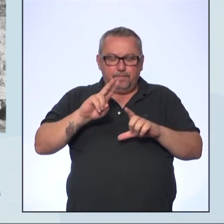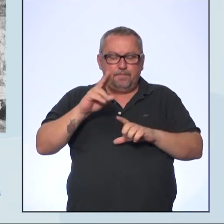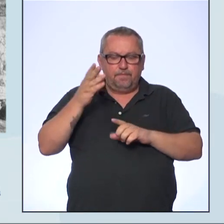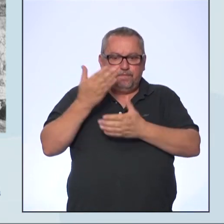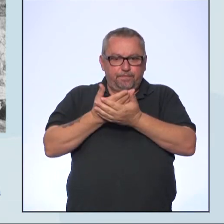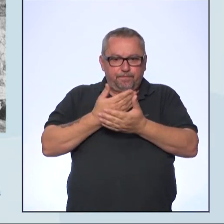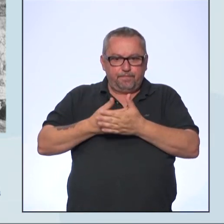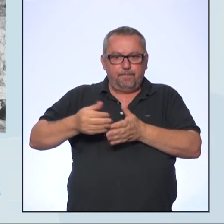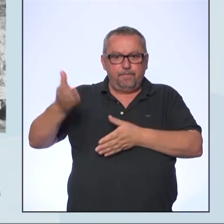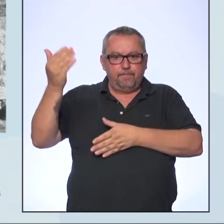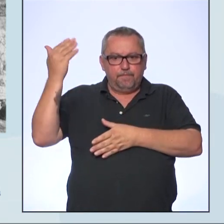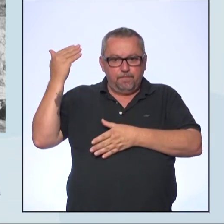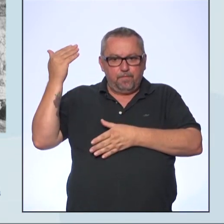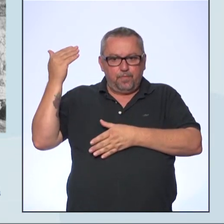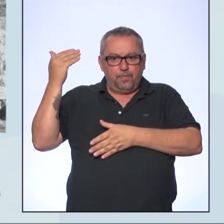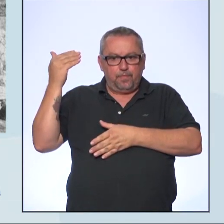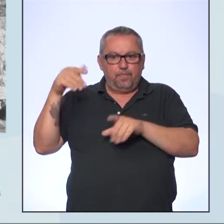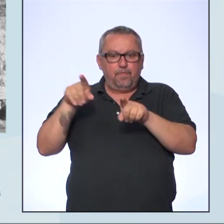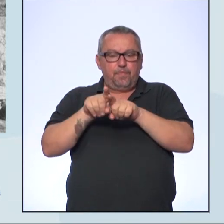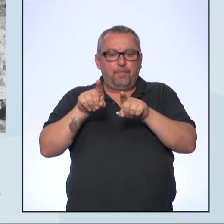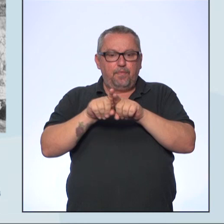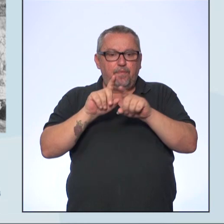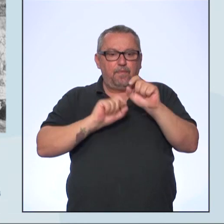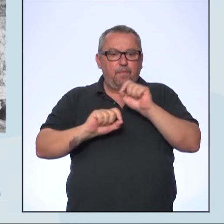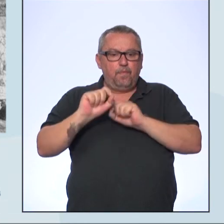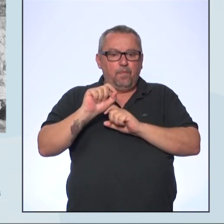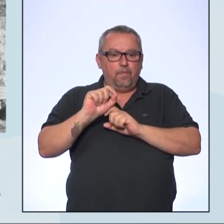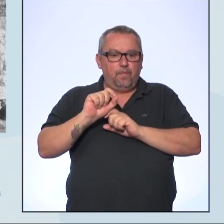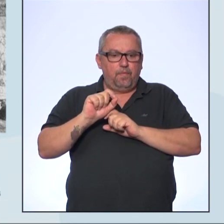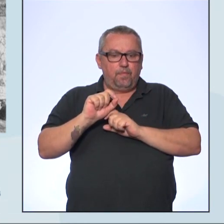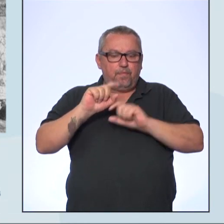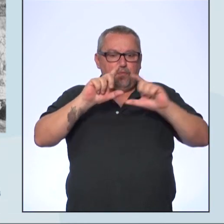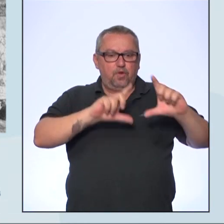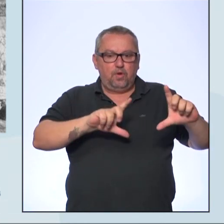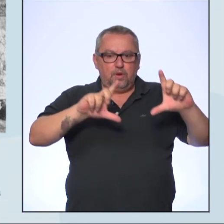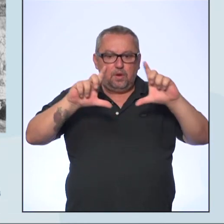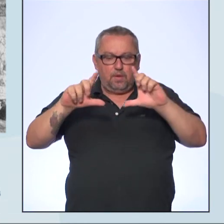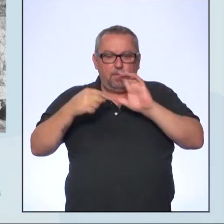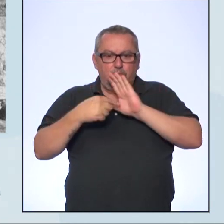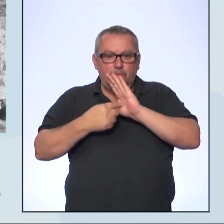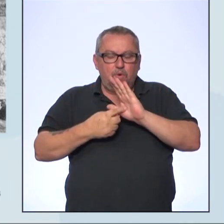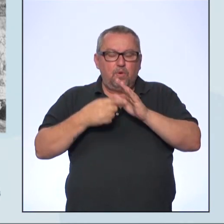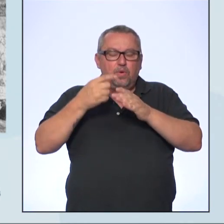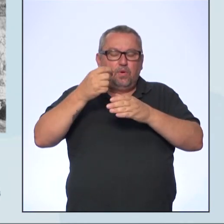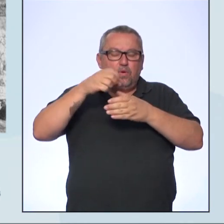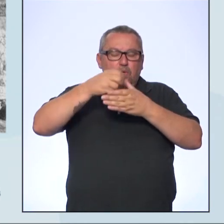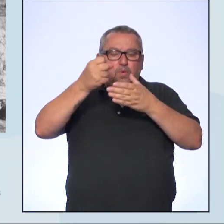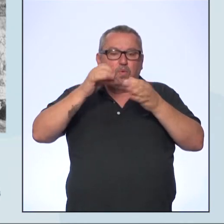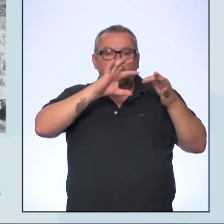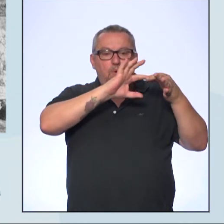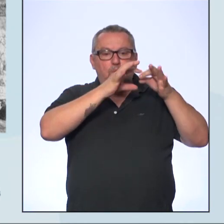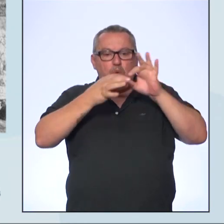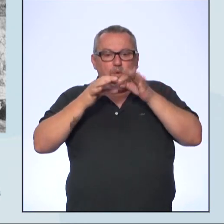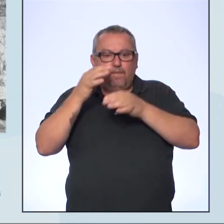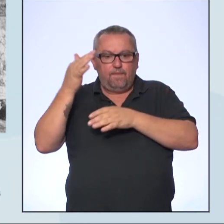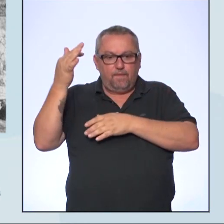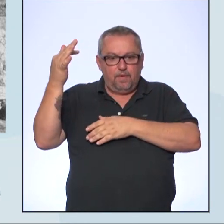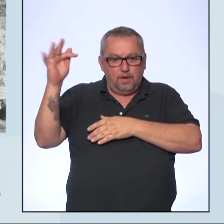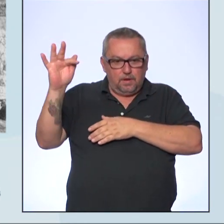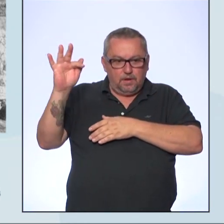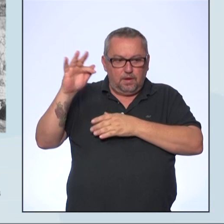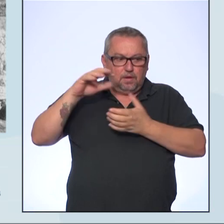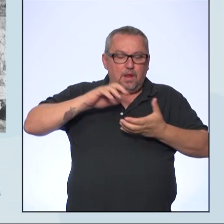na aula passada. E são, enfim, uma imagem mostra o contexto francês, né, durante